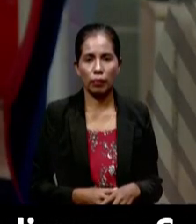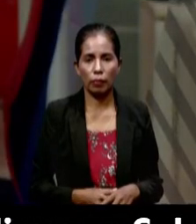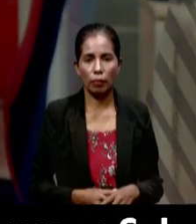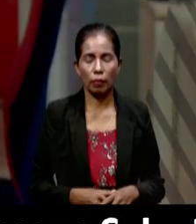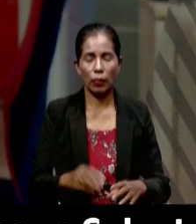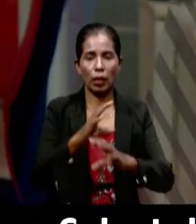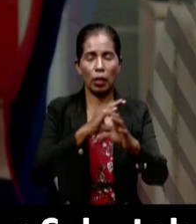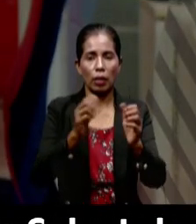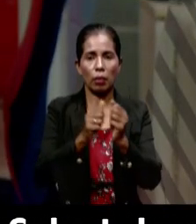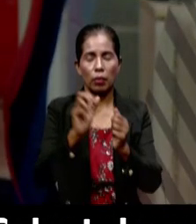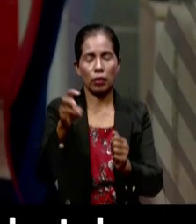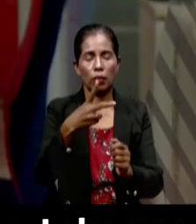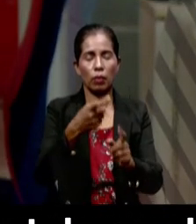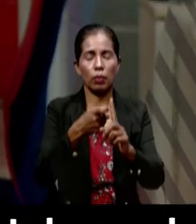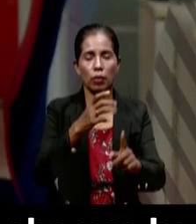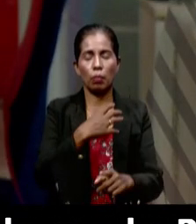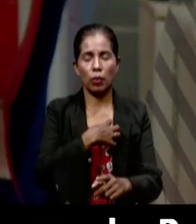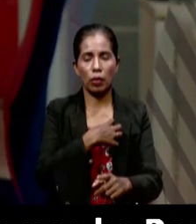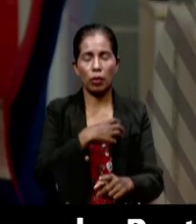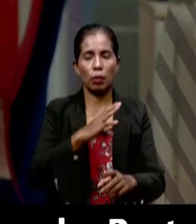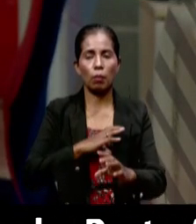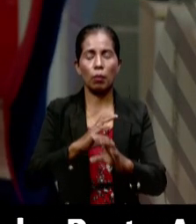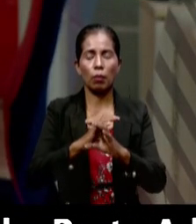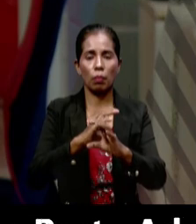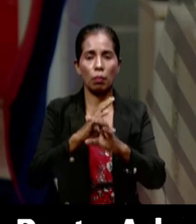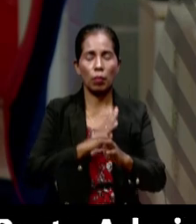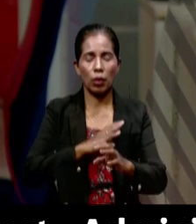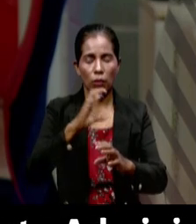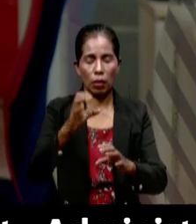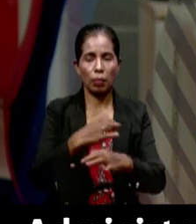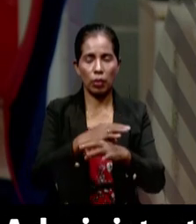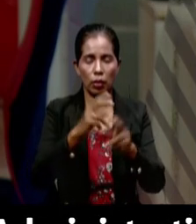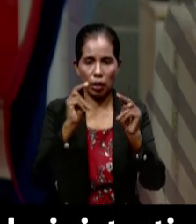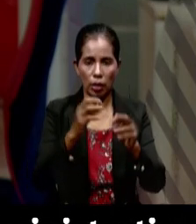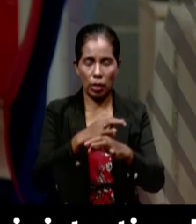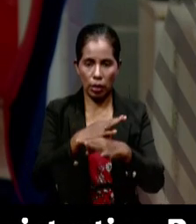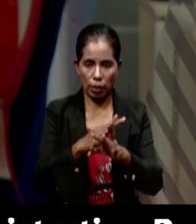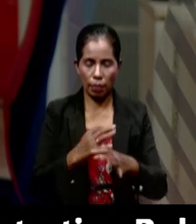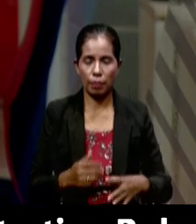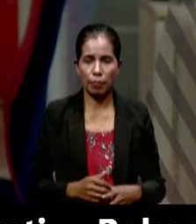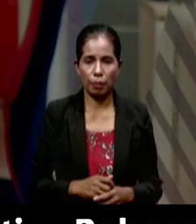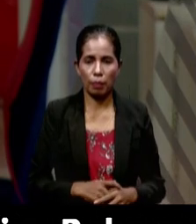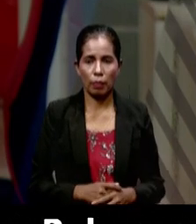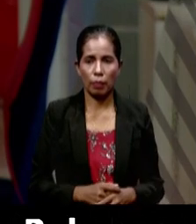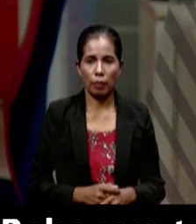Careta sano lures in rojo si penitele baucau precisa halo manutenção no reparação.